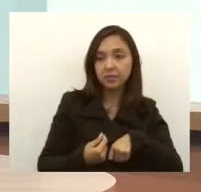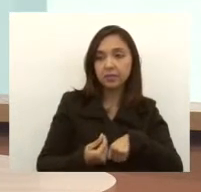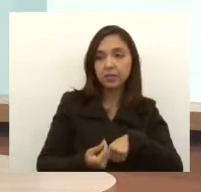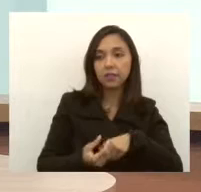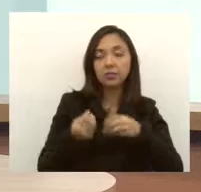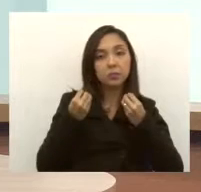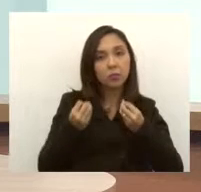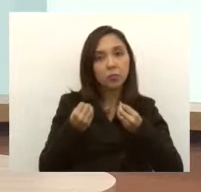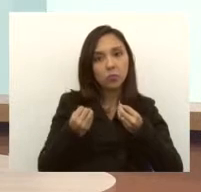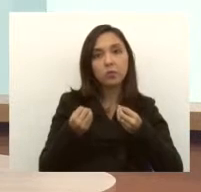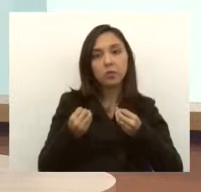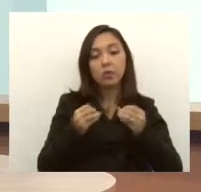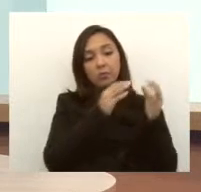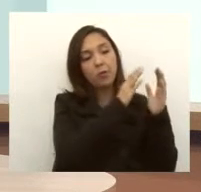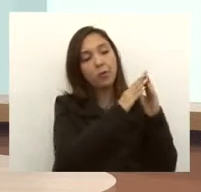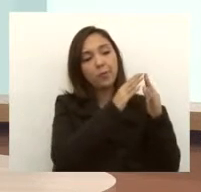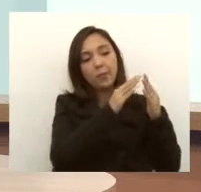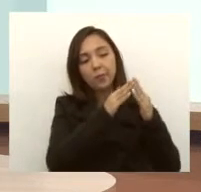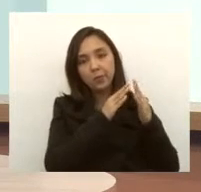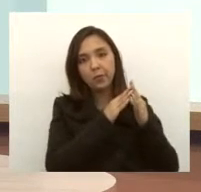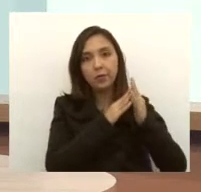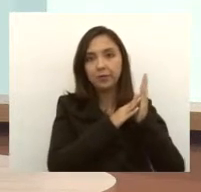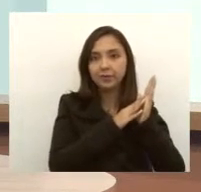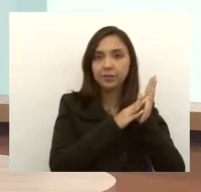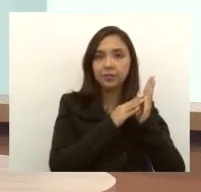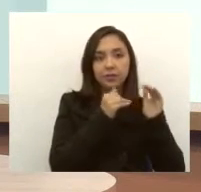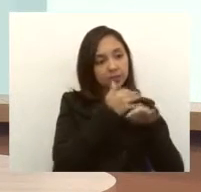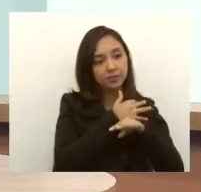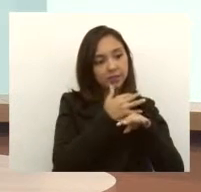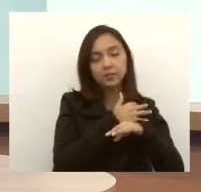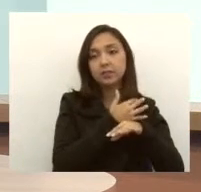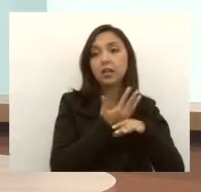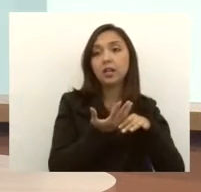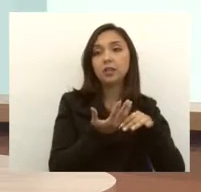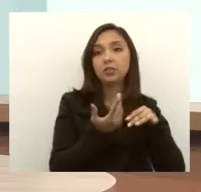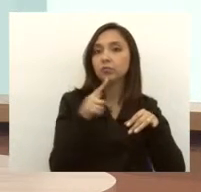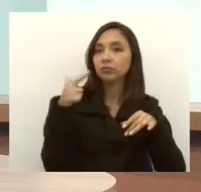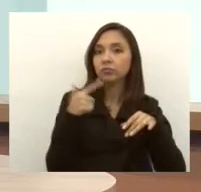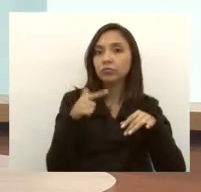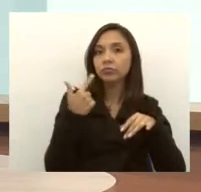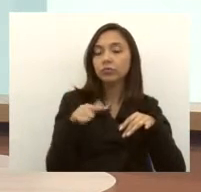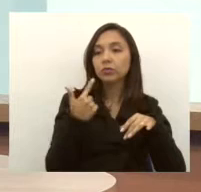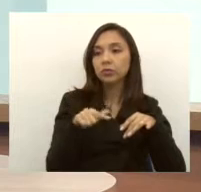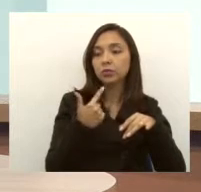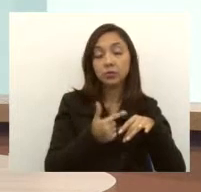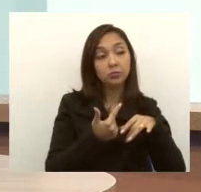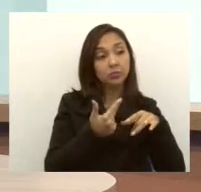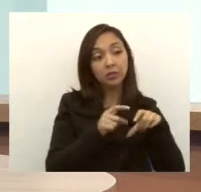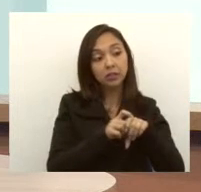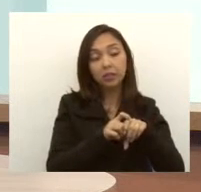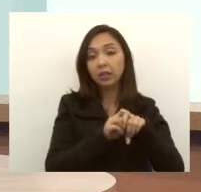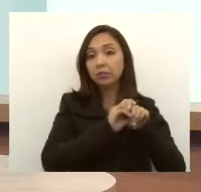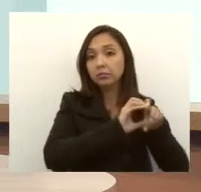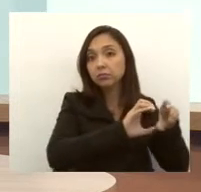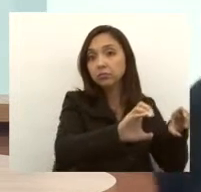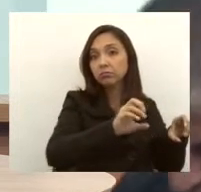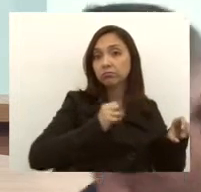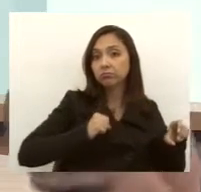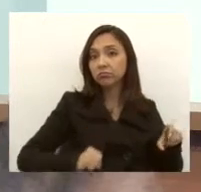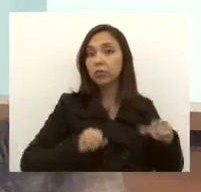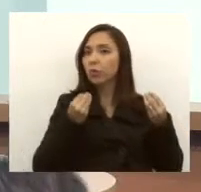Como é que os moradores da nossa cidade não possuem ainda infraestrutura básica, de saneamento